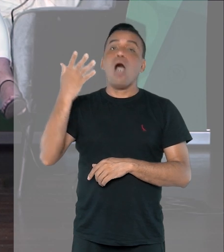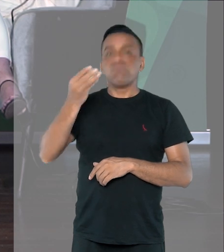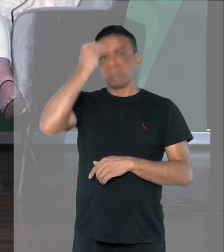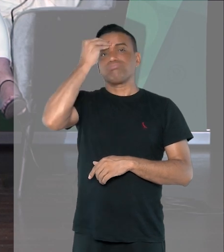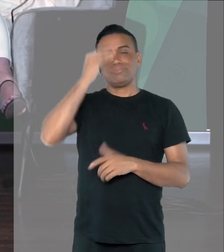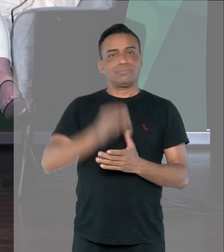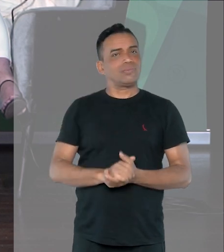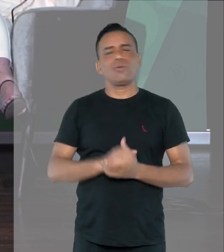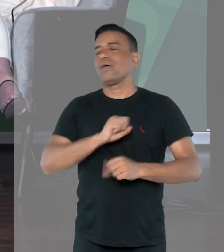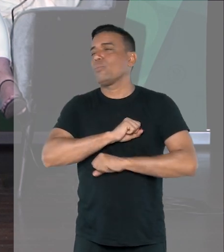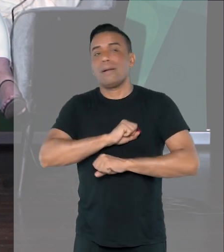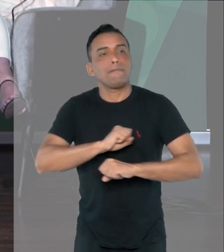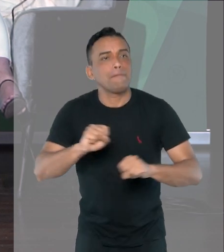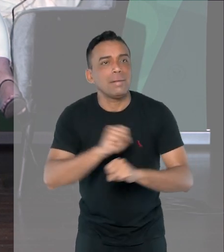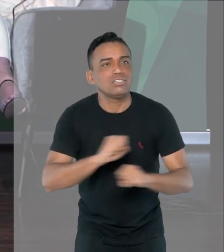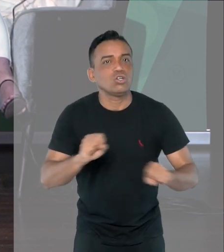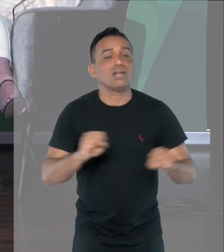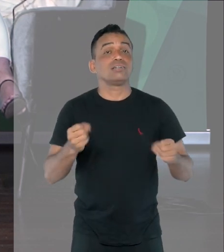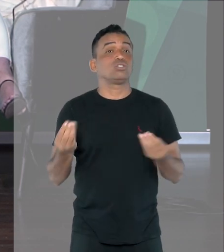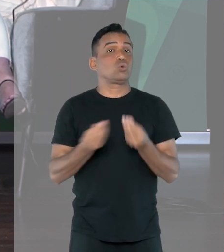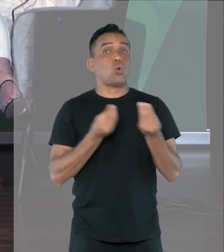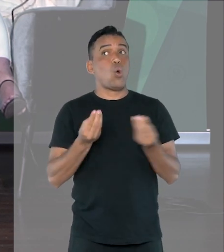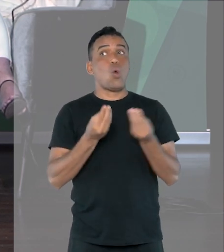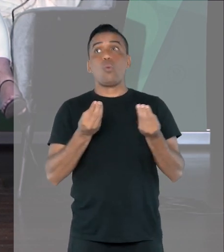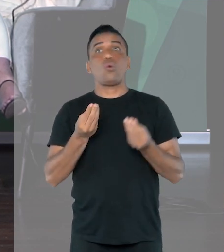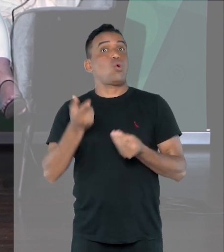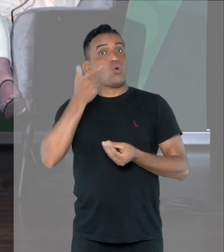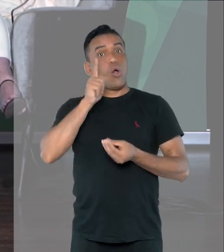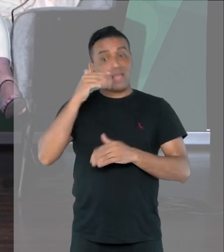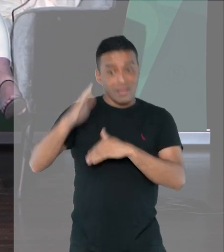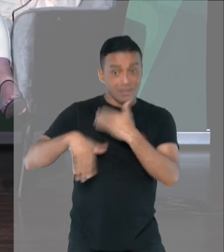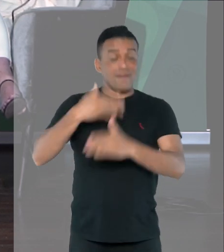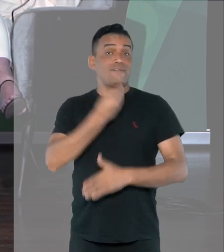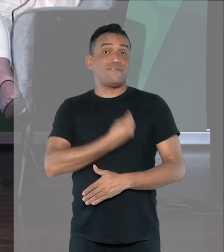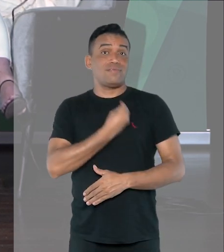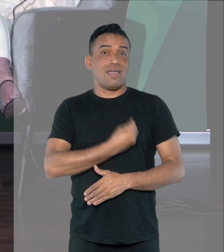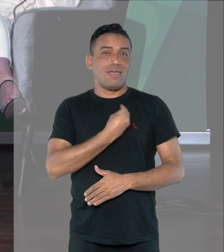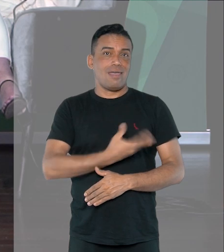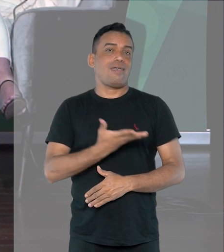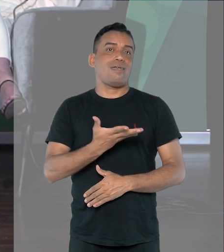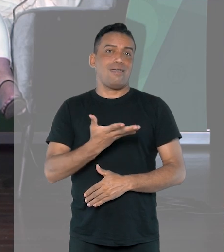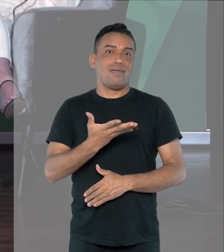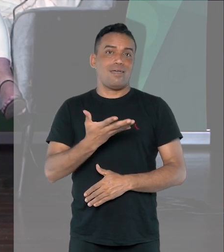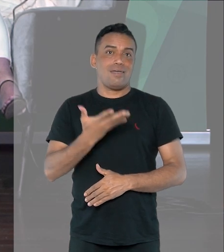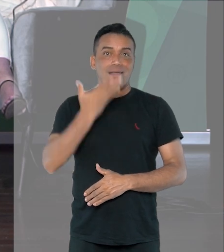meio de tudo isso, né? E de como, com o final da guerra, o que sobra é o